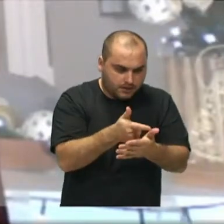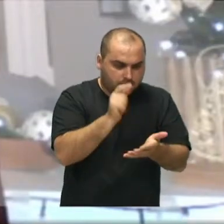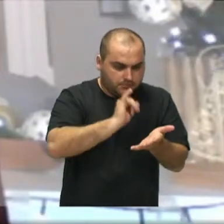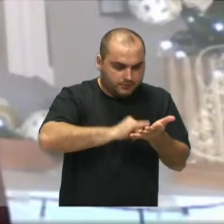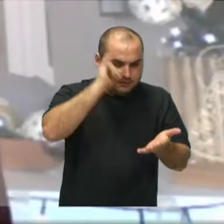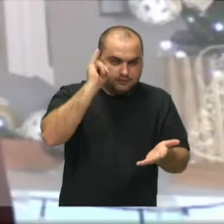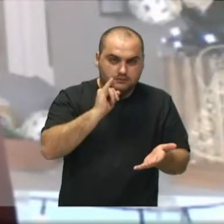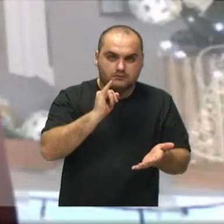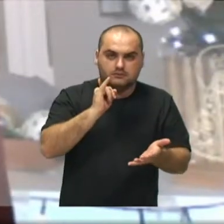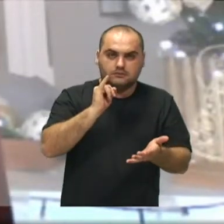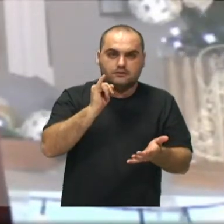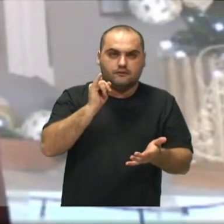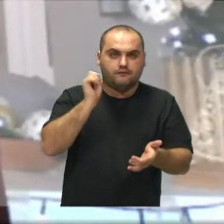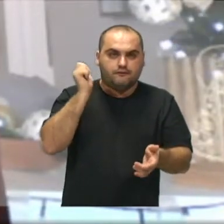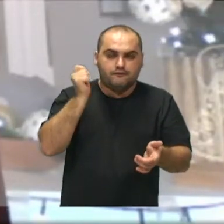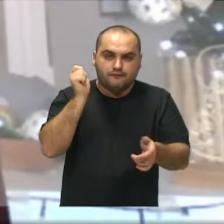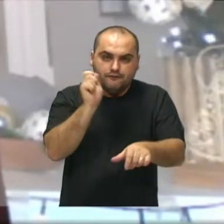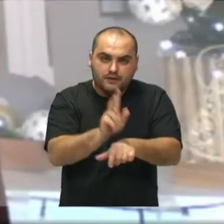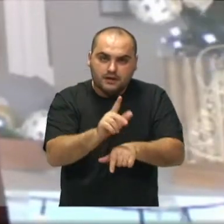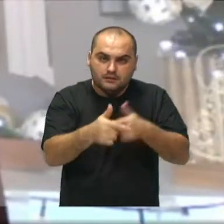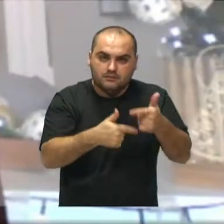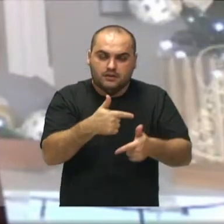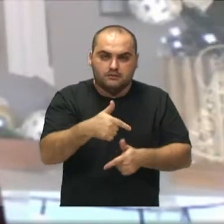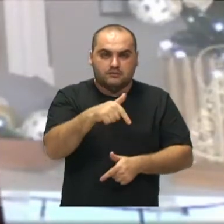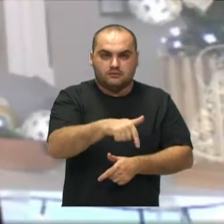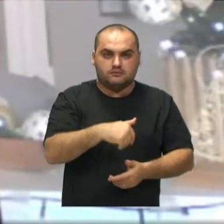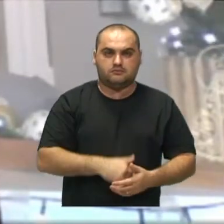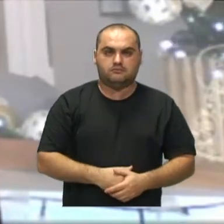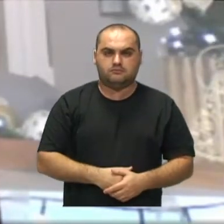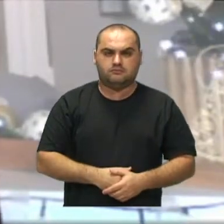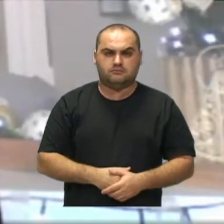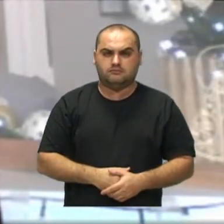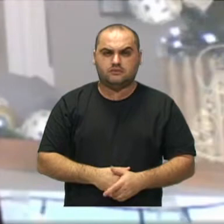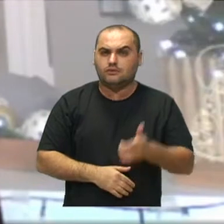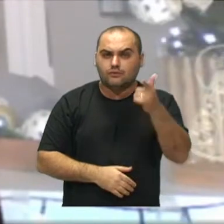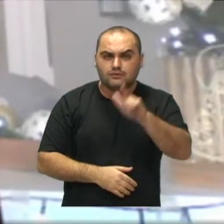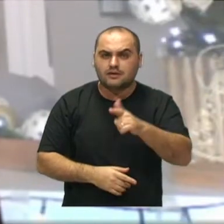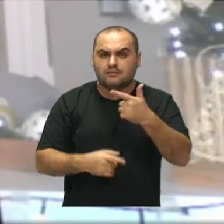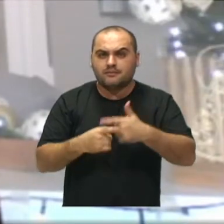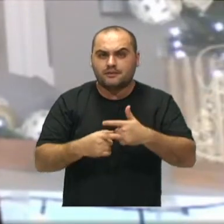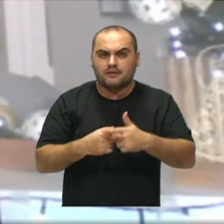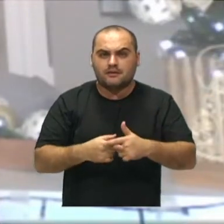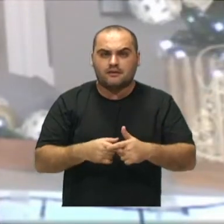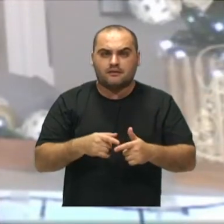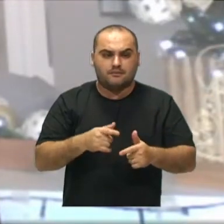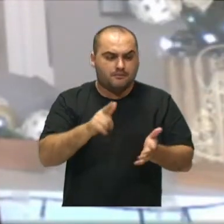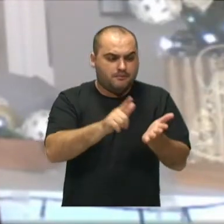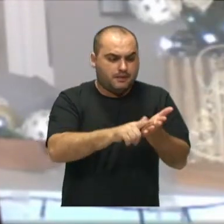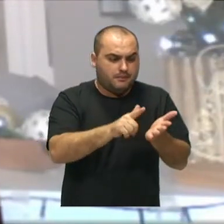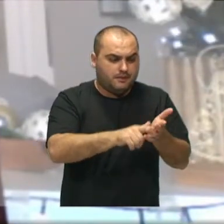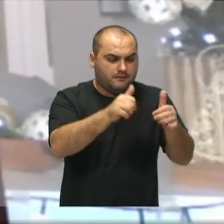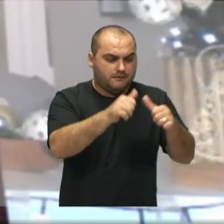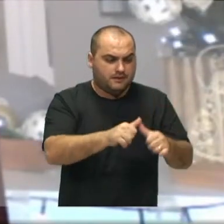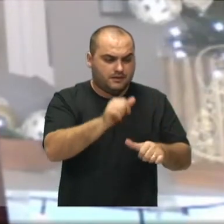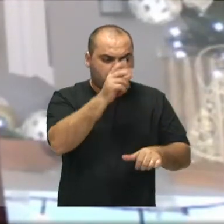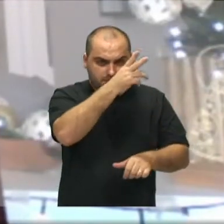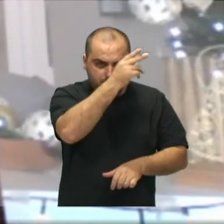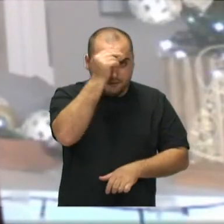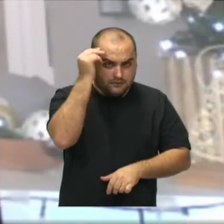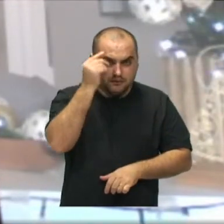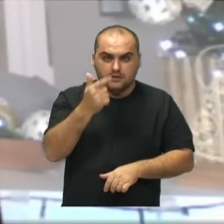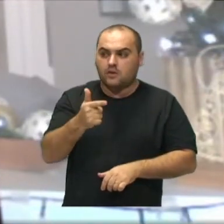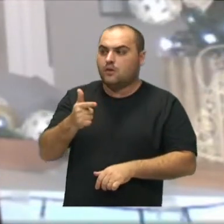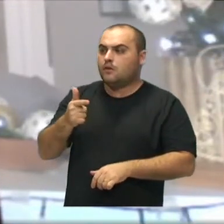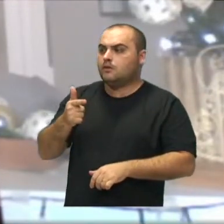fazer aqui, porque deixa o papel na prefeitura para fazer e só pega essa autorização em 60 dias, quando em qualquer